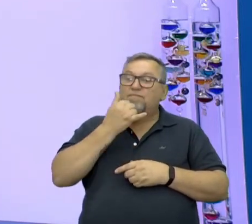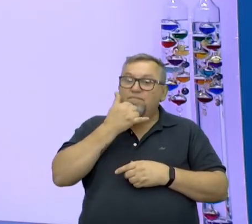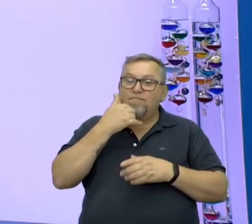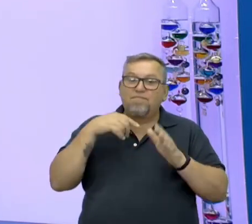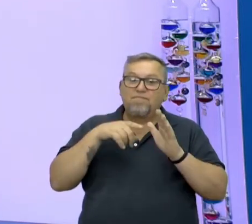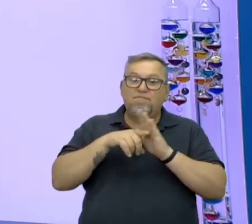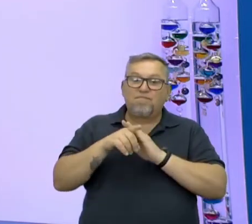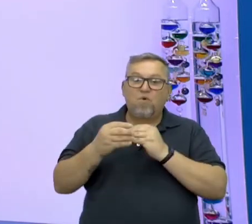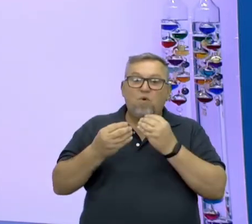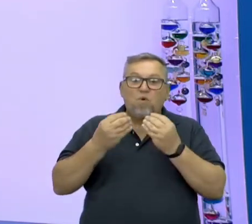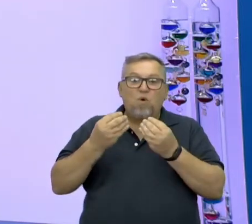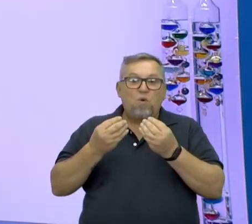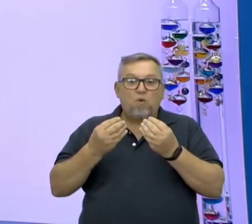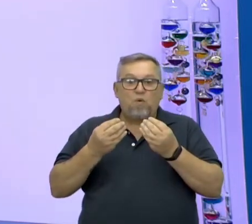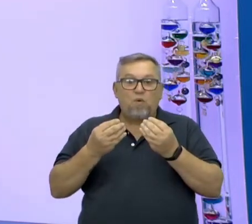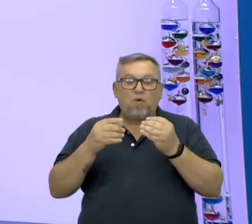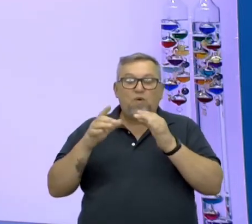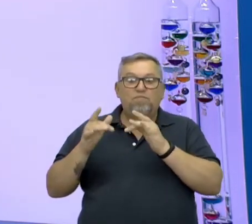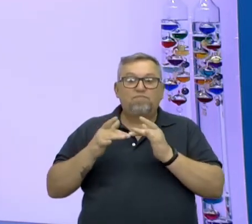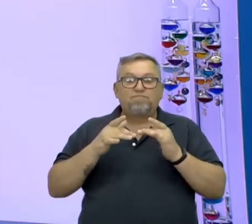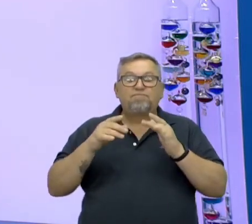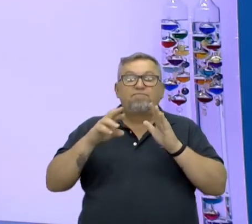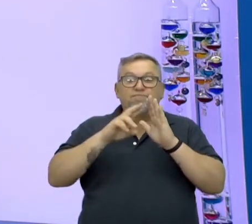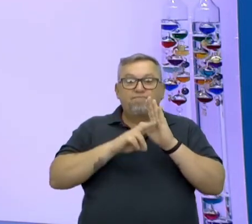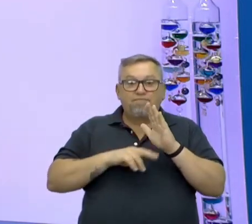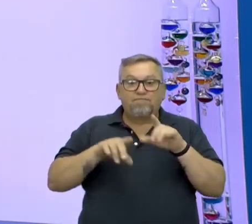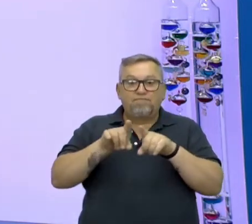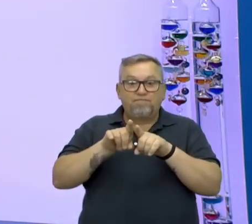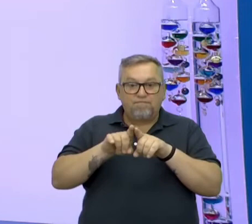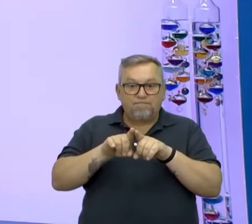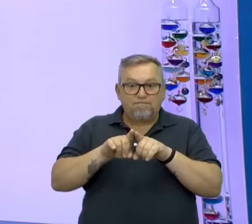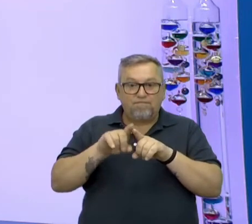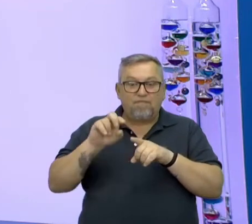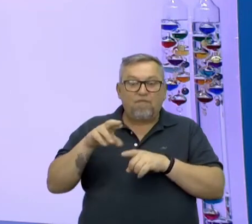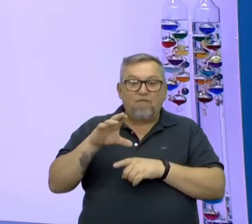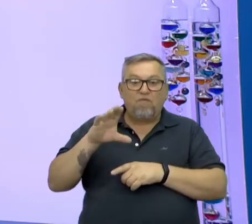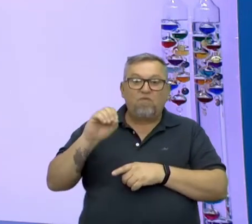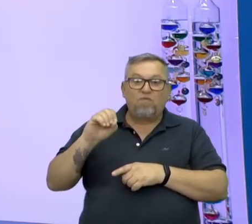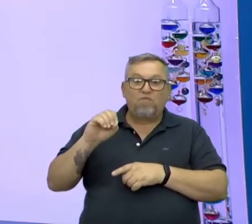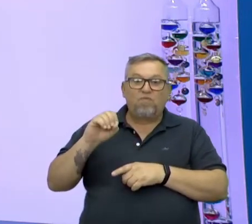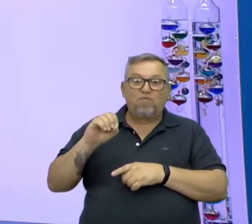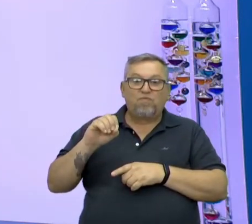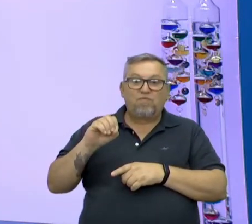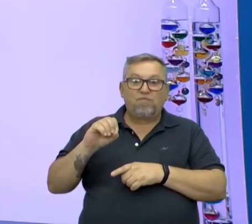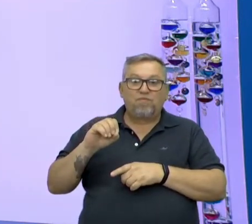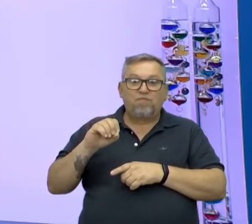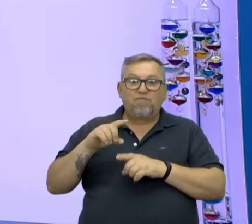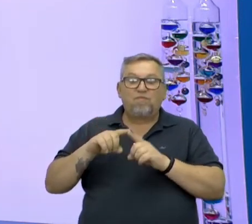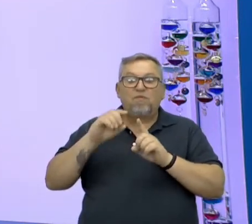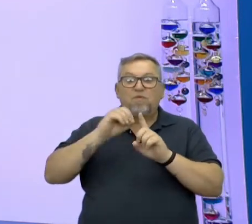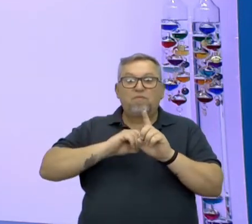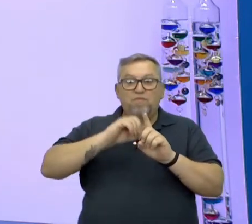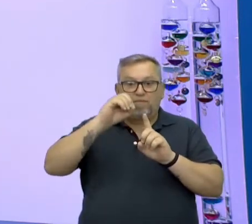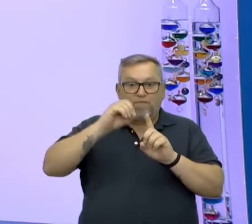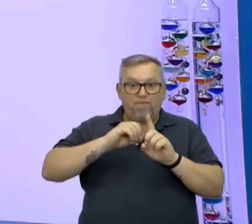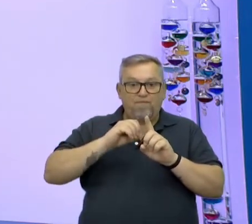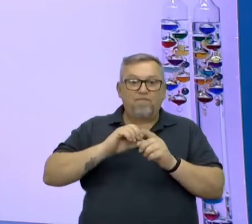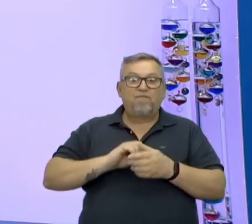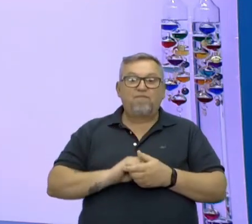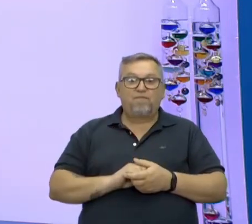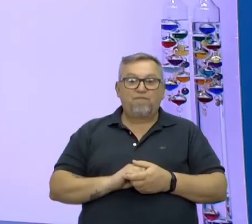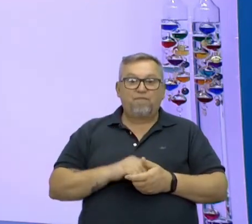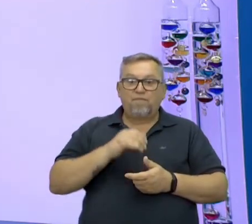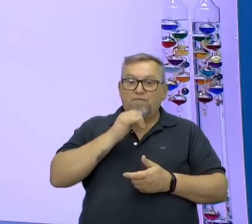olha, qual é a interação, qual que é a relação da radiação e a temperatura que o corpo está?